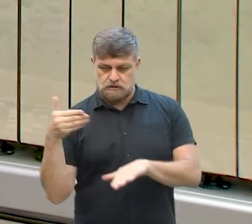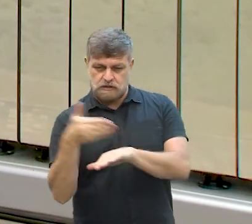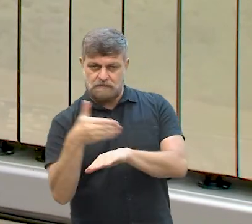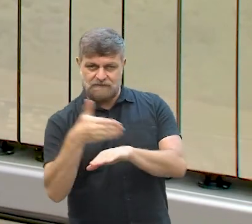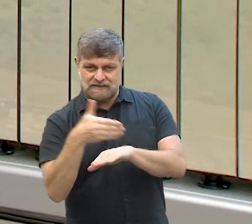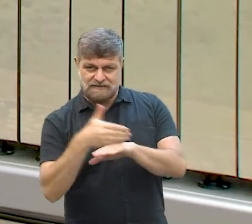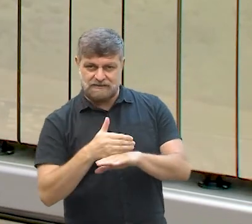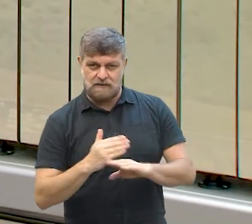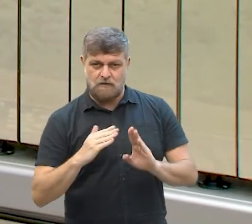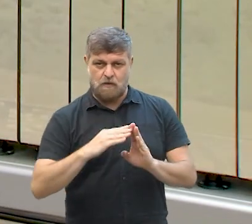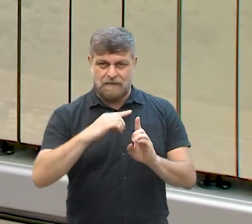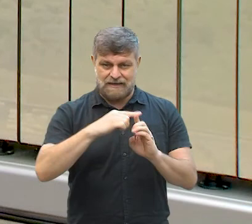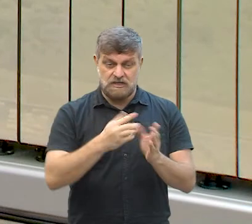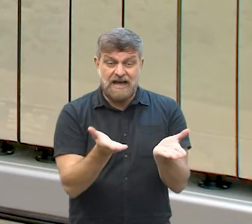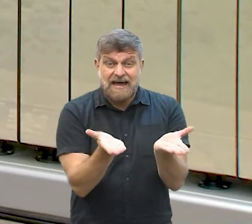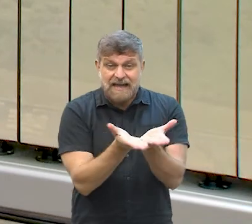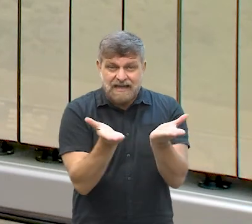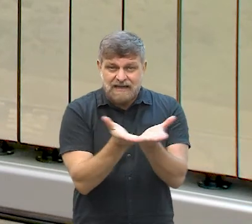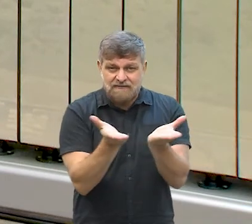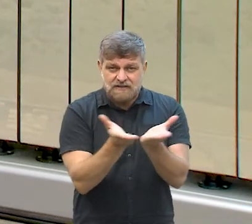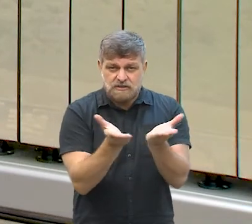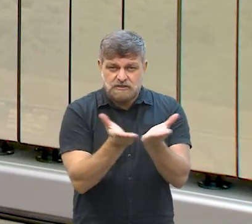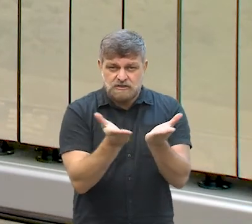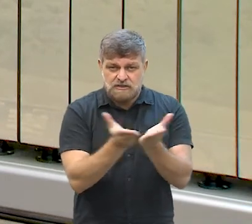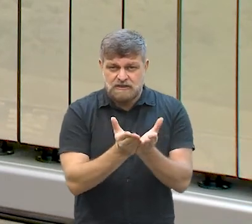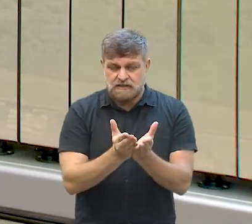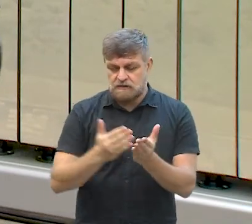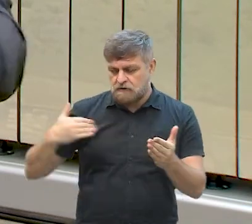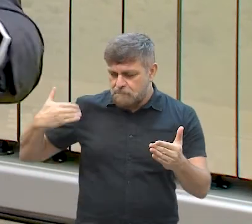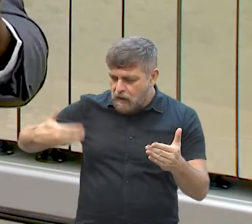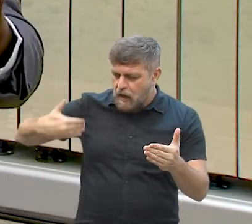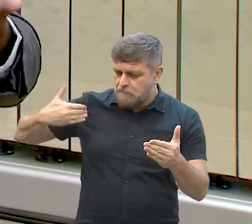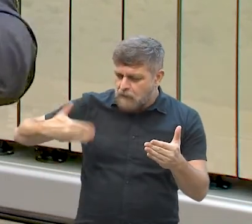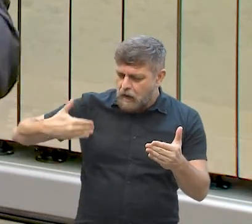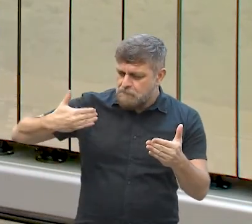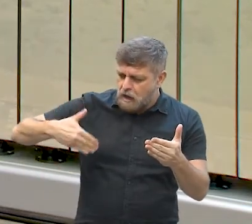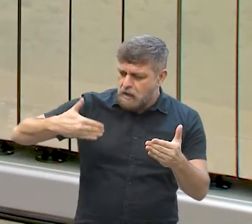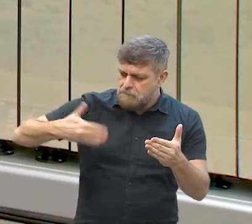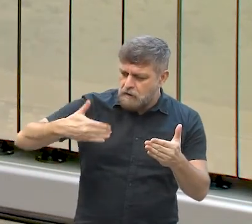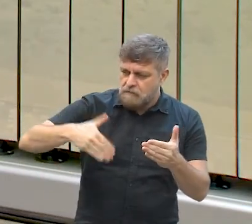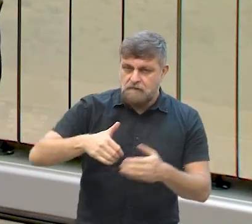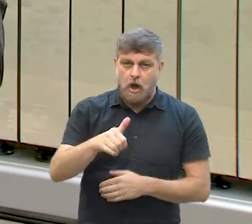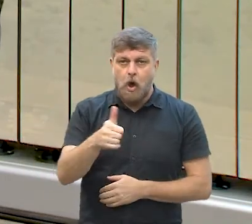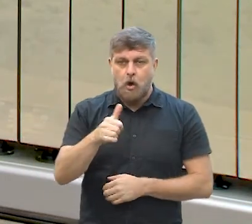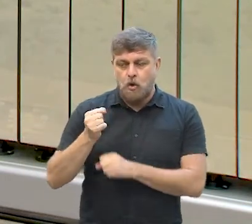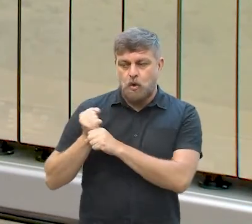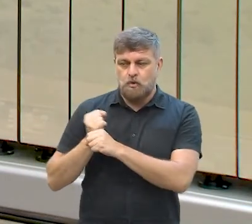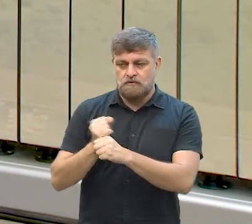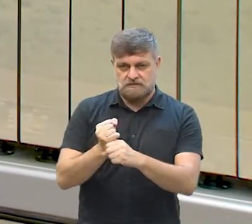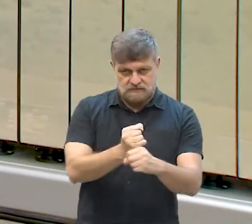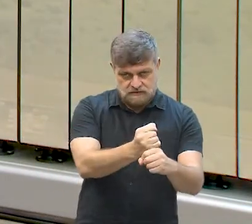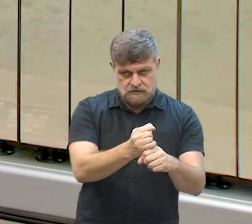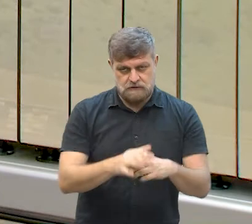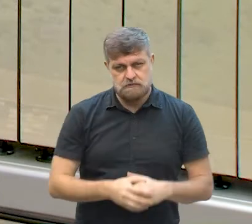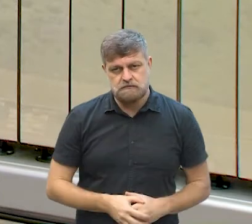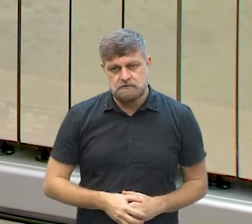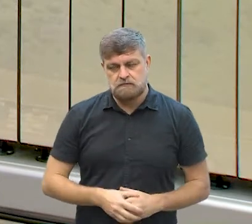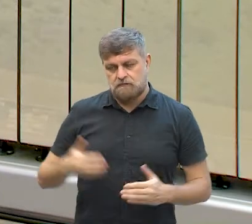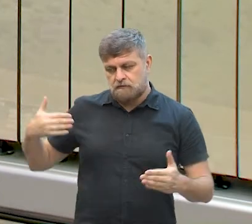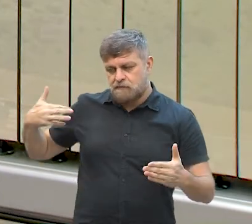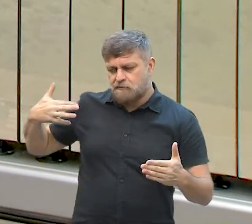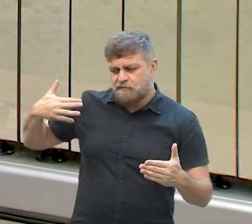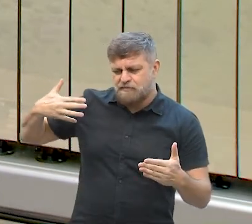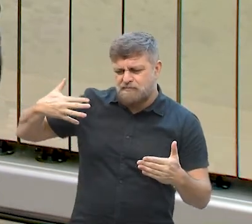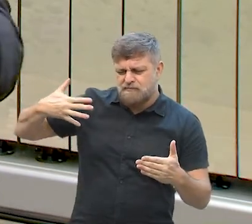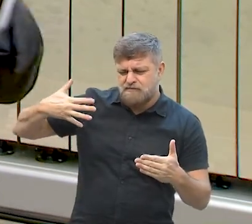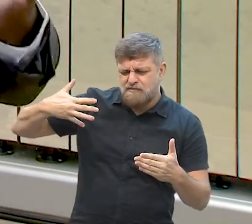anos, né, que a gente está numa igreja evangélica e isso foi acontecendo, na verdade, um processo. Eu estou falando 11 anos que eu estou na igreja agora,